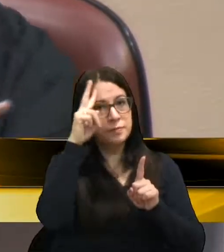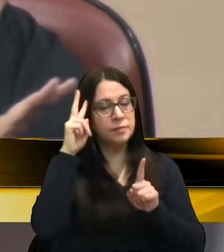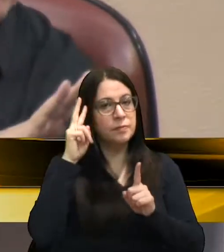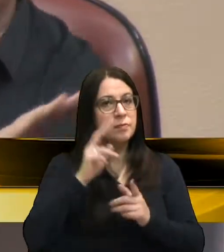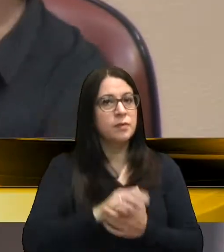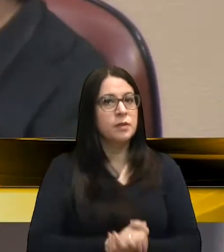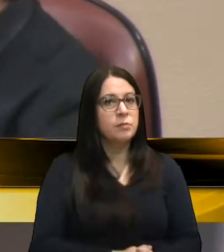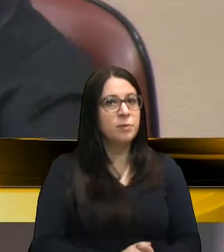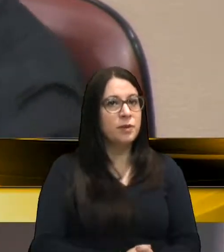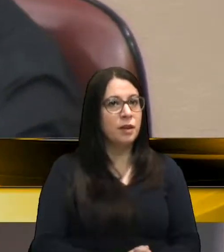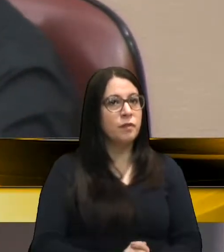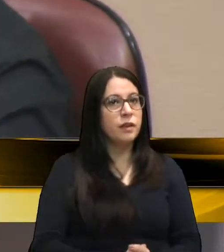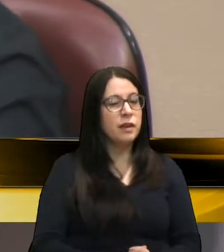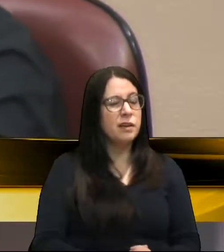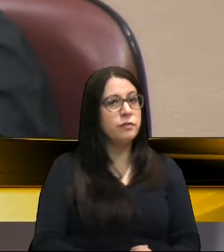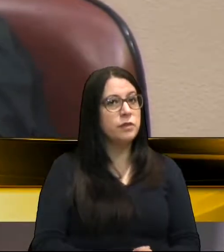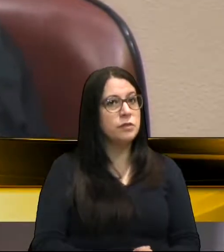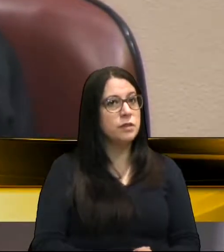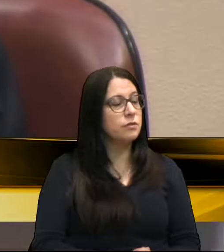Ues.